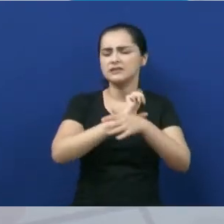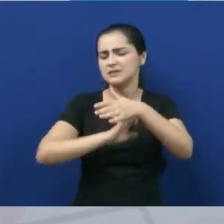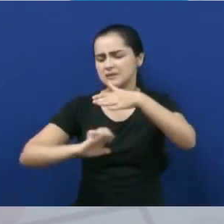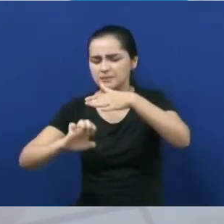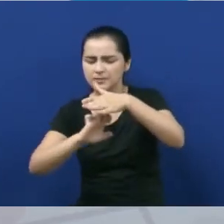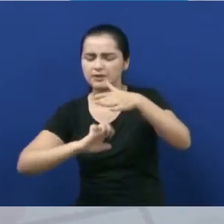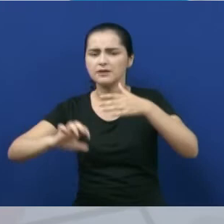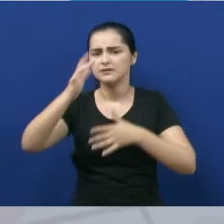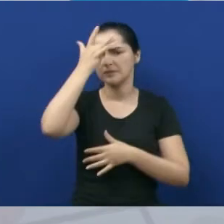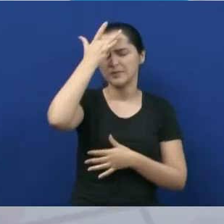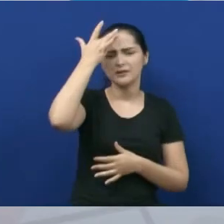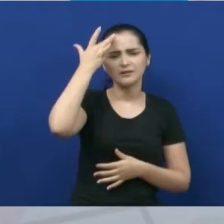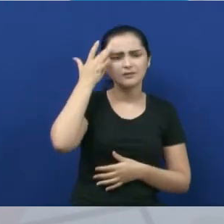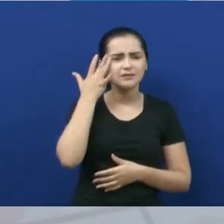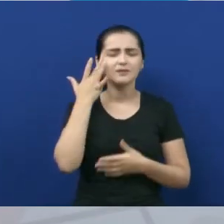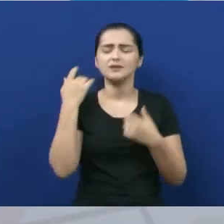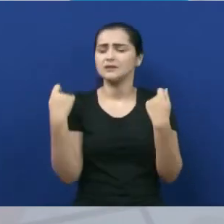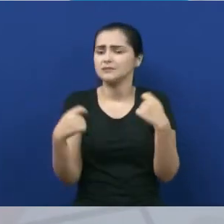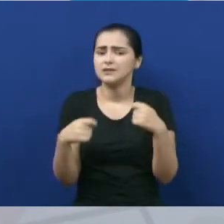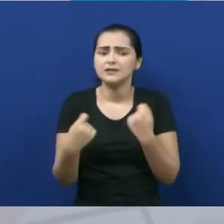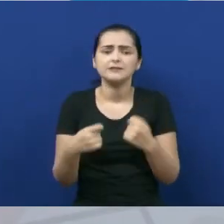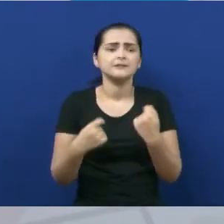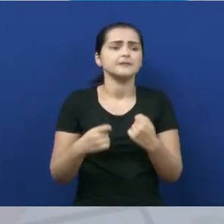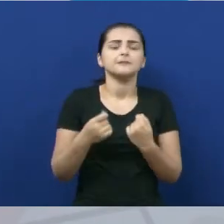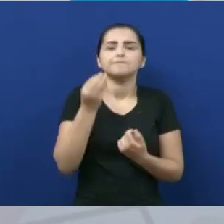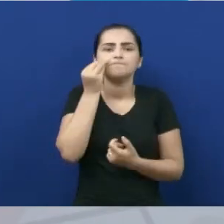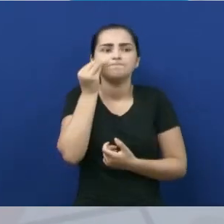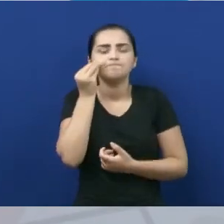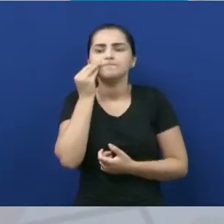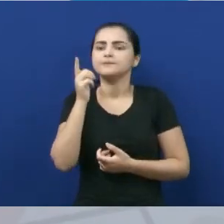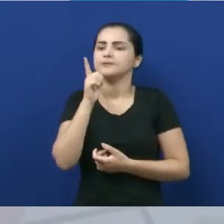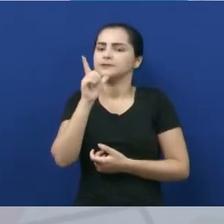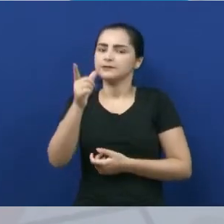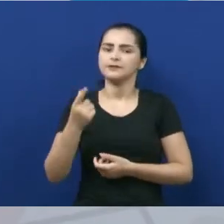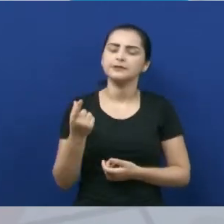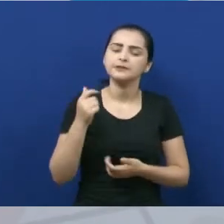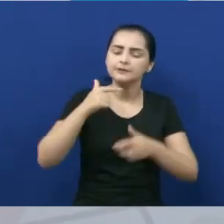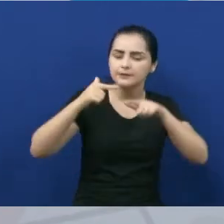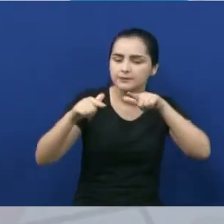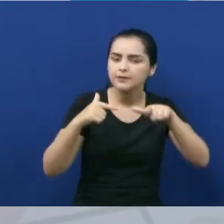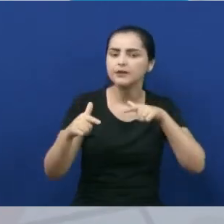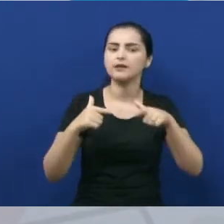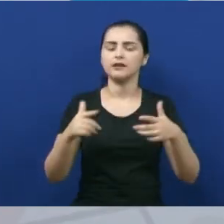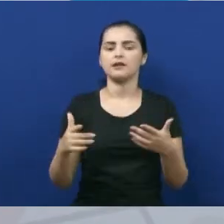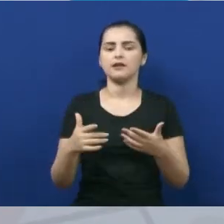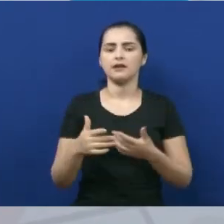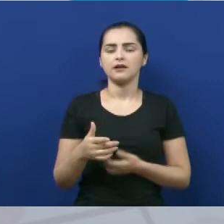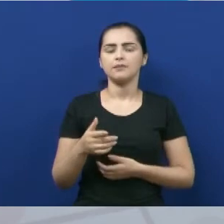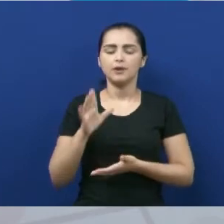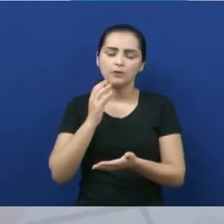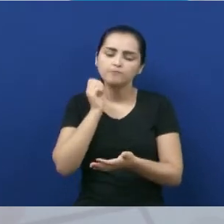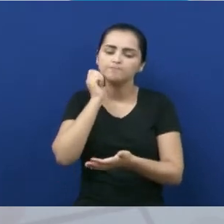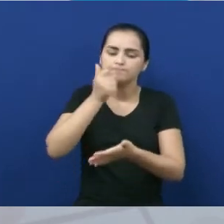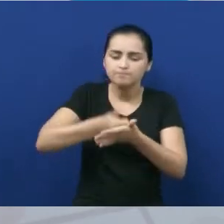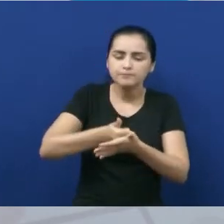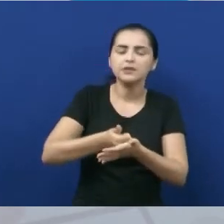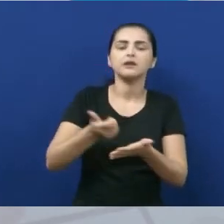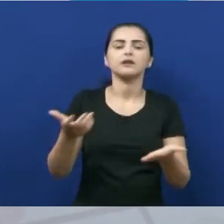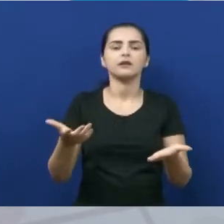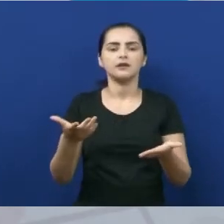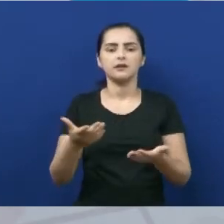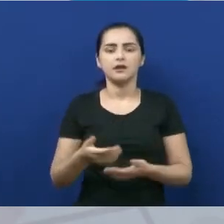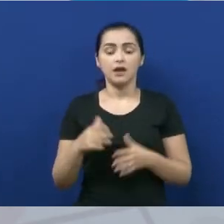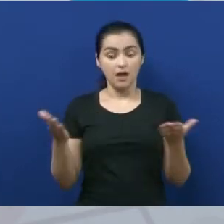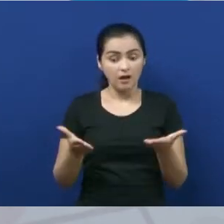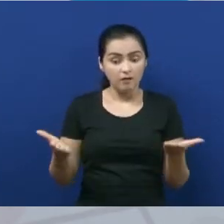pessoas autônomas tendo que se Reinventar para sobreviver porque agora a o que nós temos que levar em